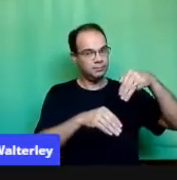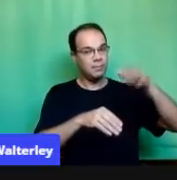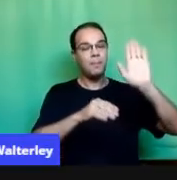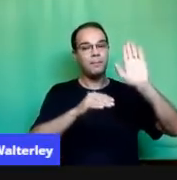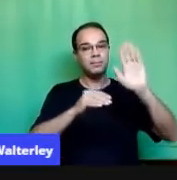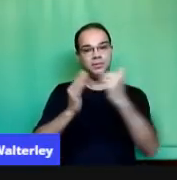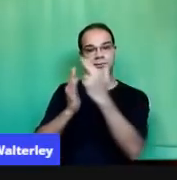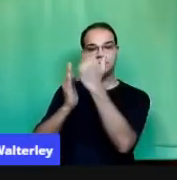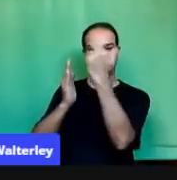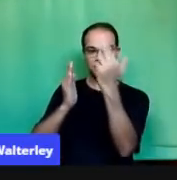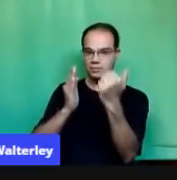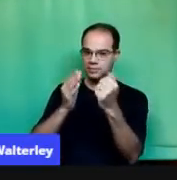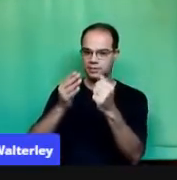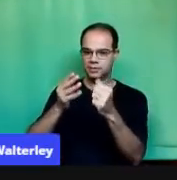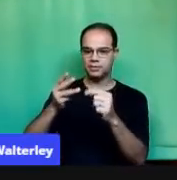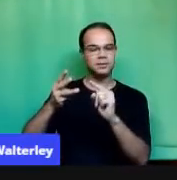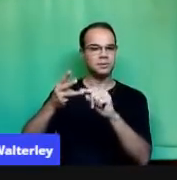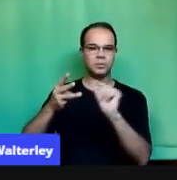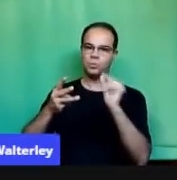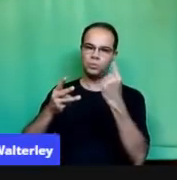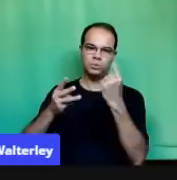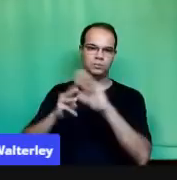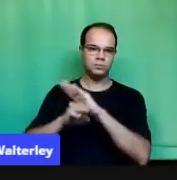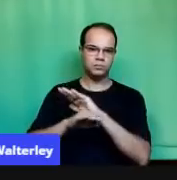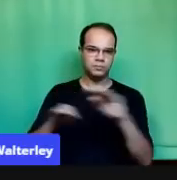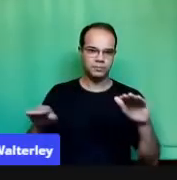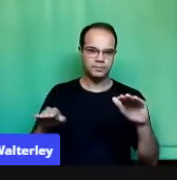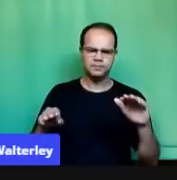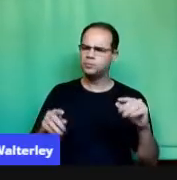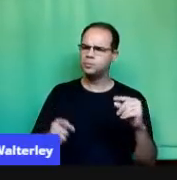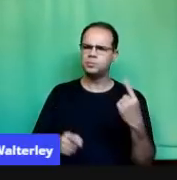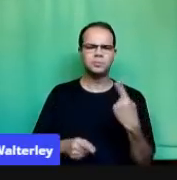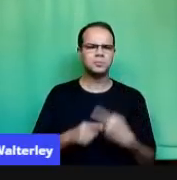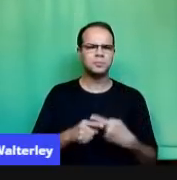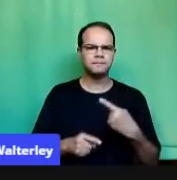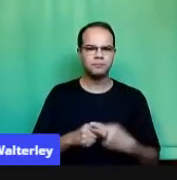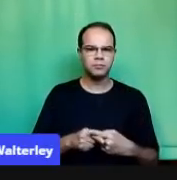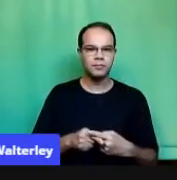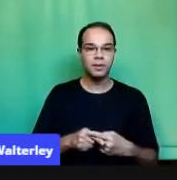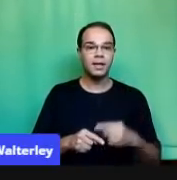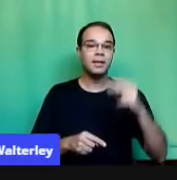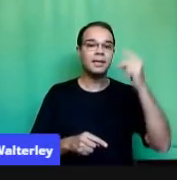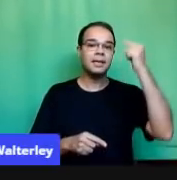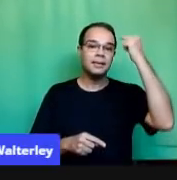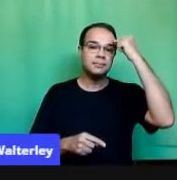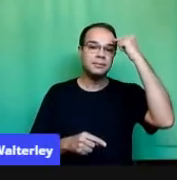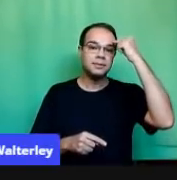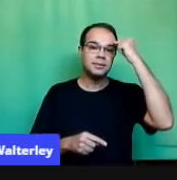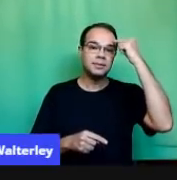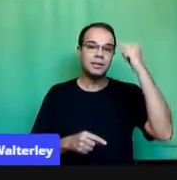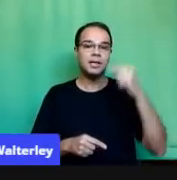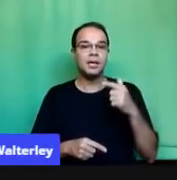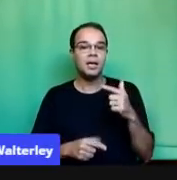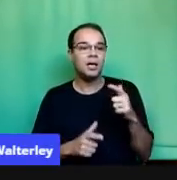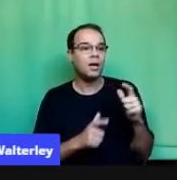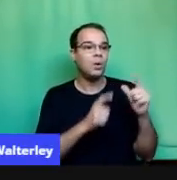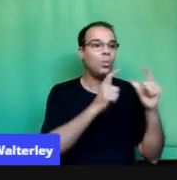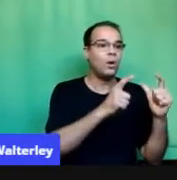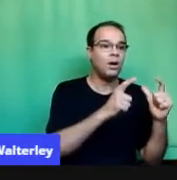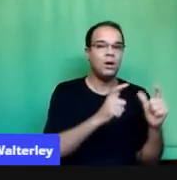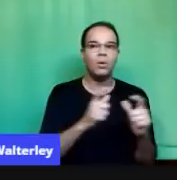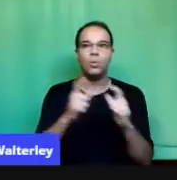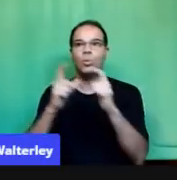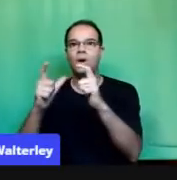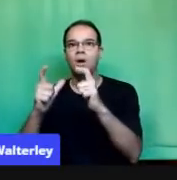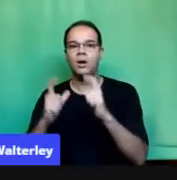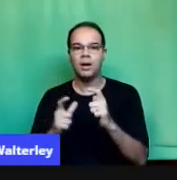O objetivo é favorecer a construção das noções de espaço em situações estatísticas,